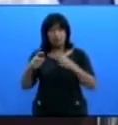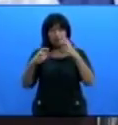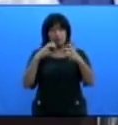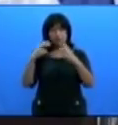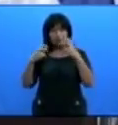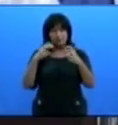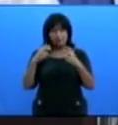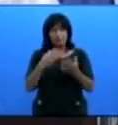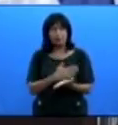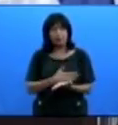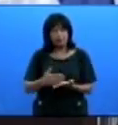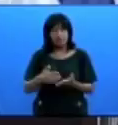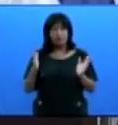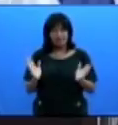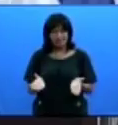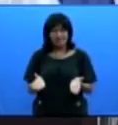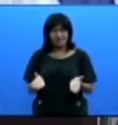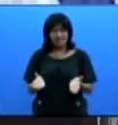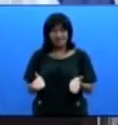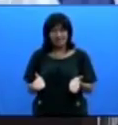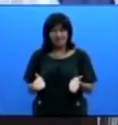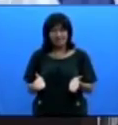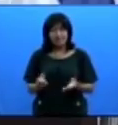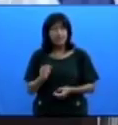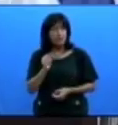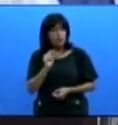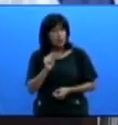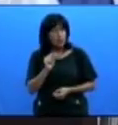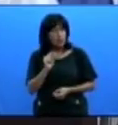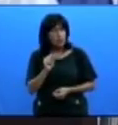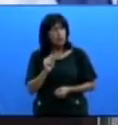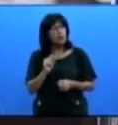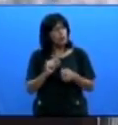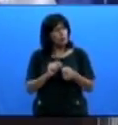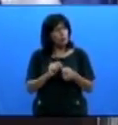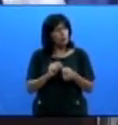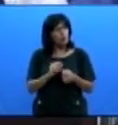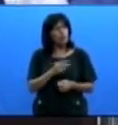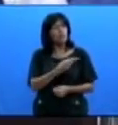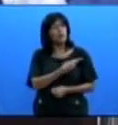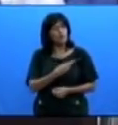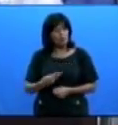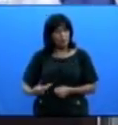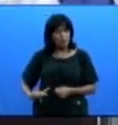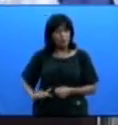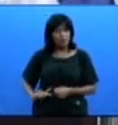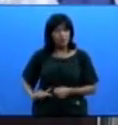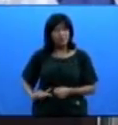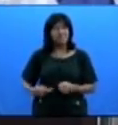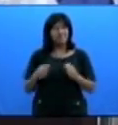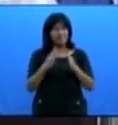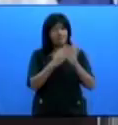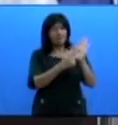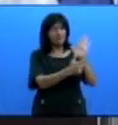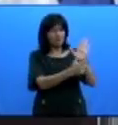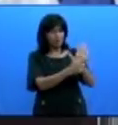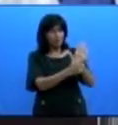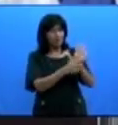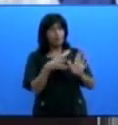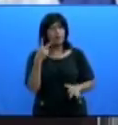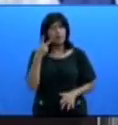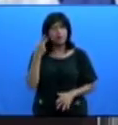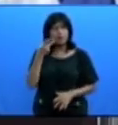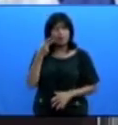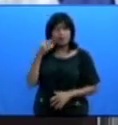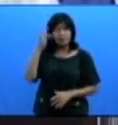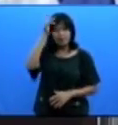ano terá início agora neste momento. Quem vai conduzir os trabalhos desta noite é a presidente desta casa, a vereadora